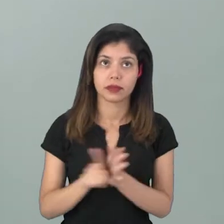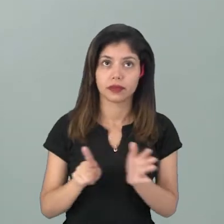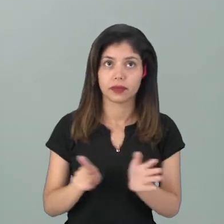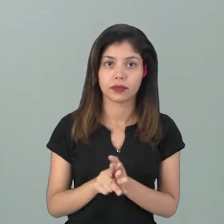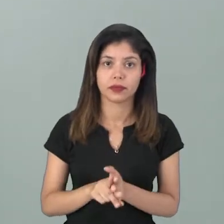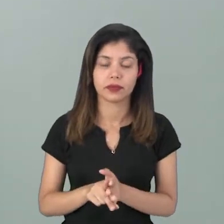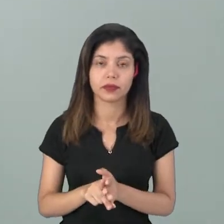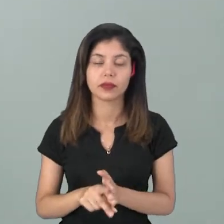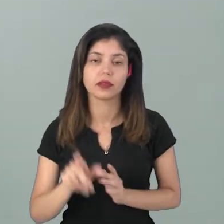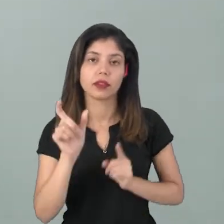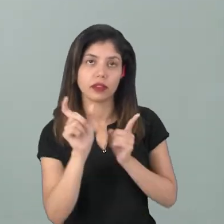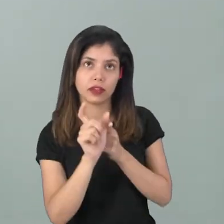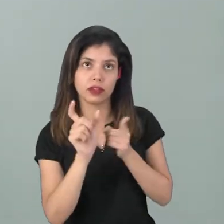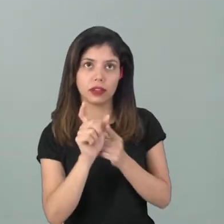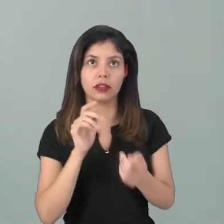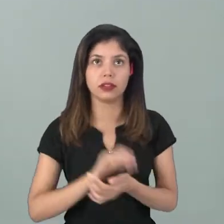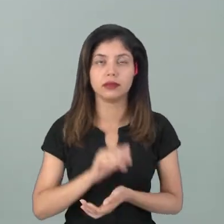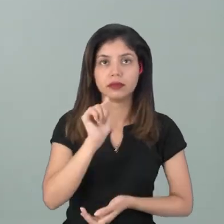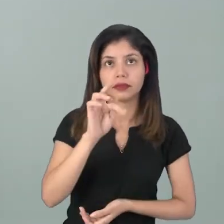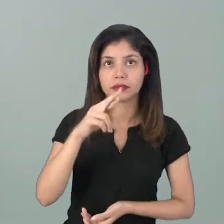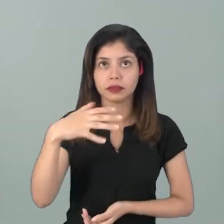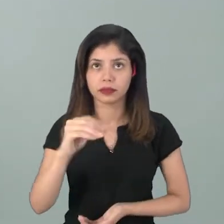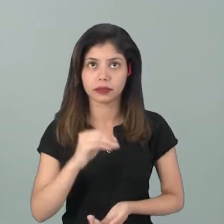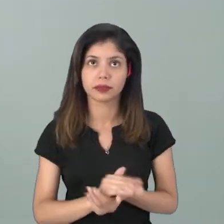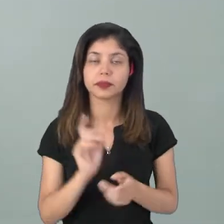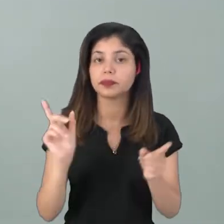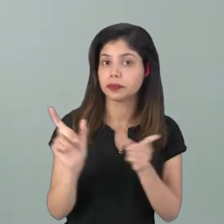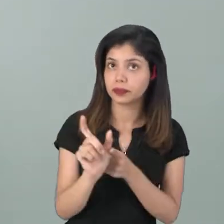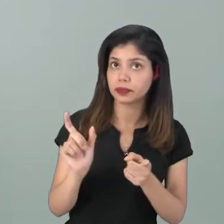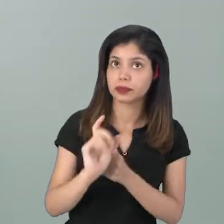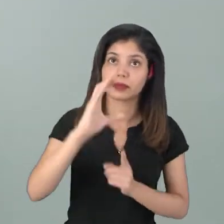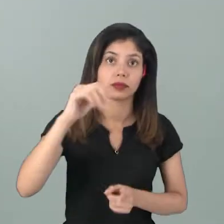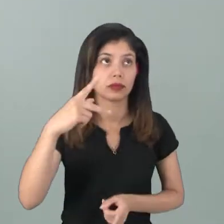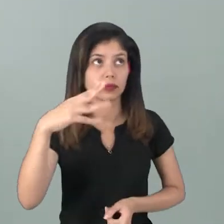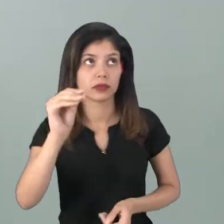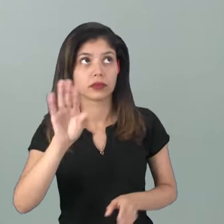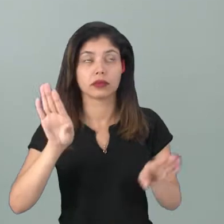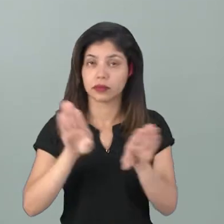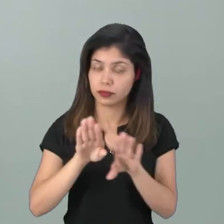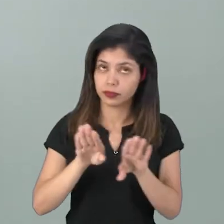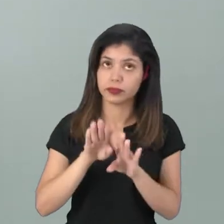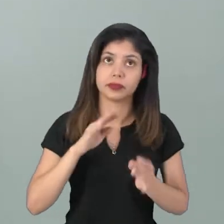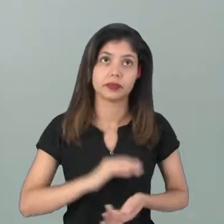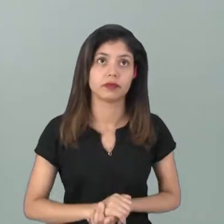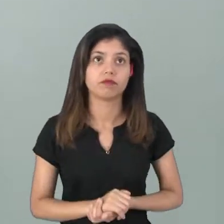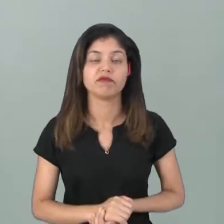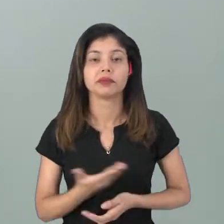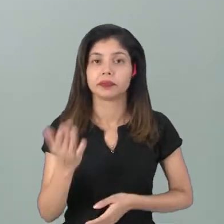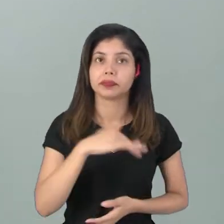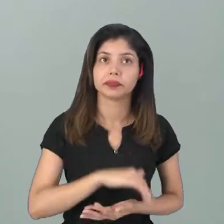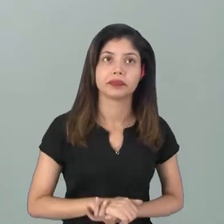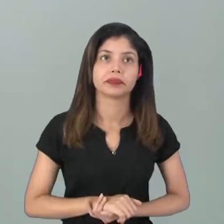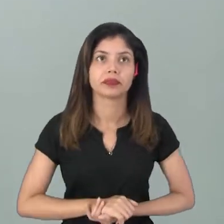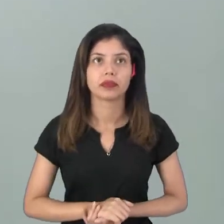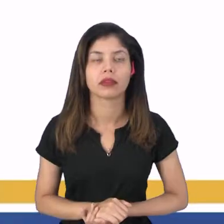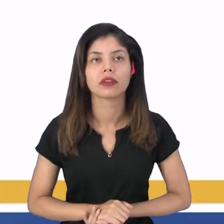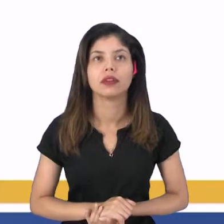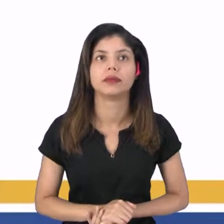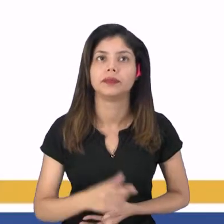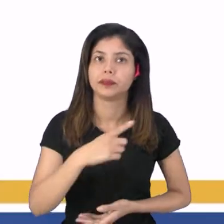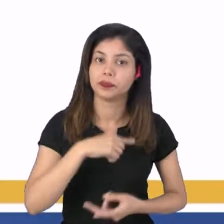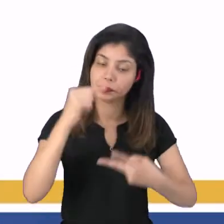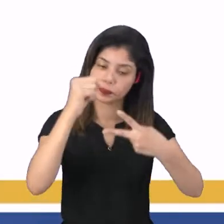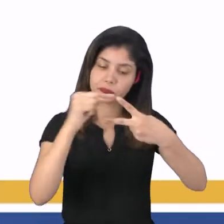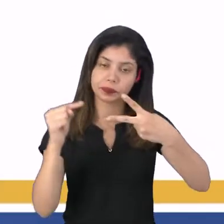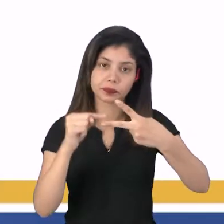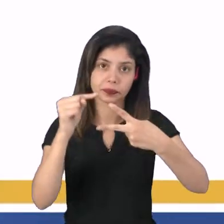derivadas, que são aquelas palavras que têm um acréscimo de afixos e são palavras compostas também, tá? Vamos lá então.